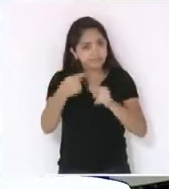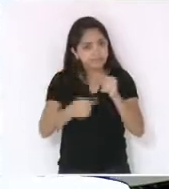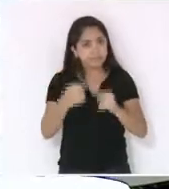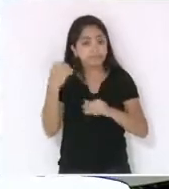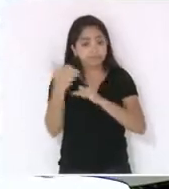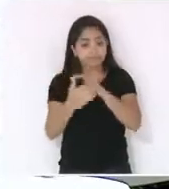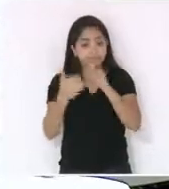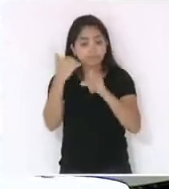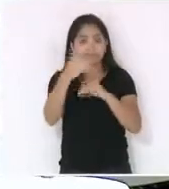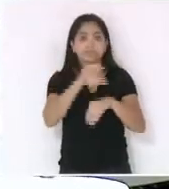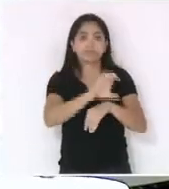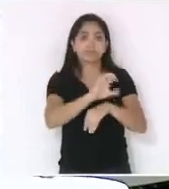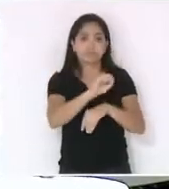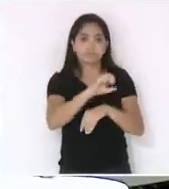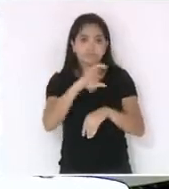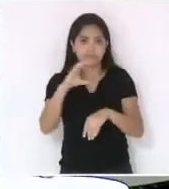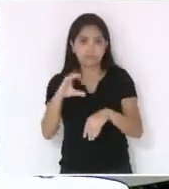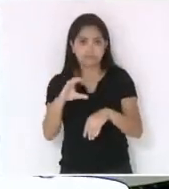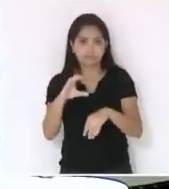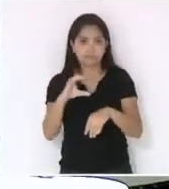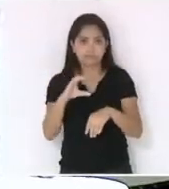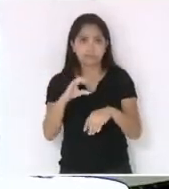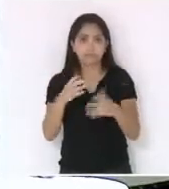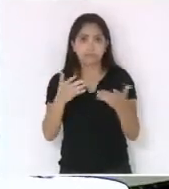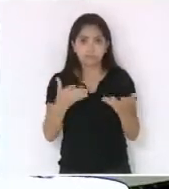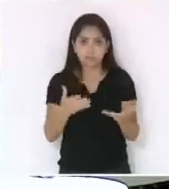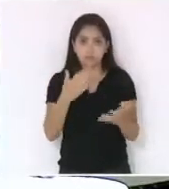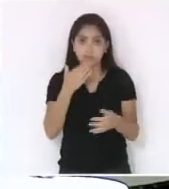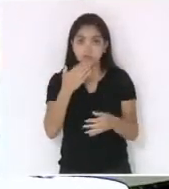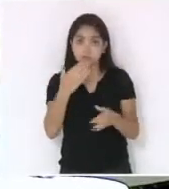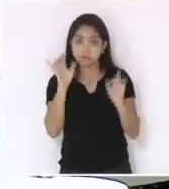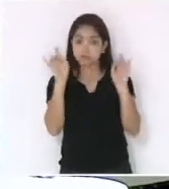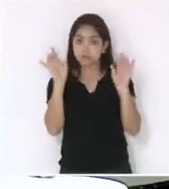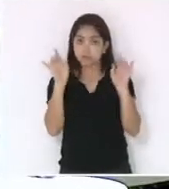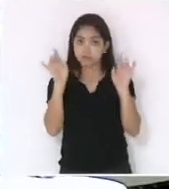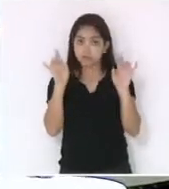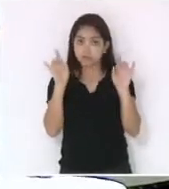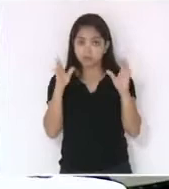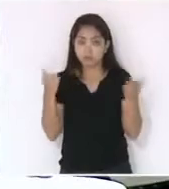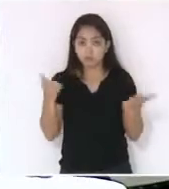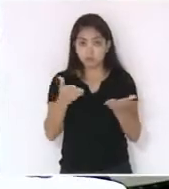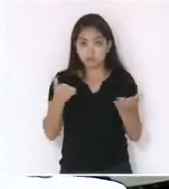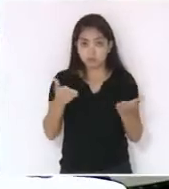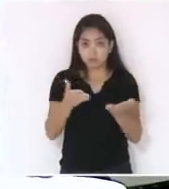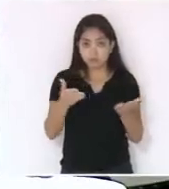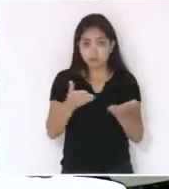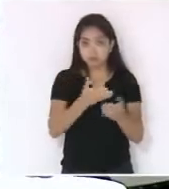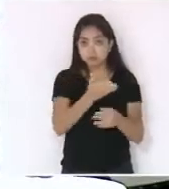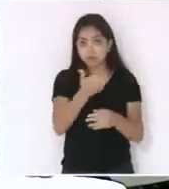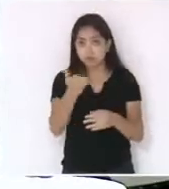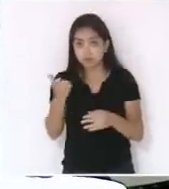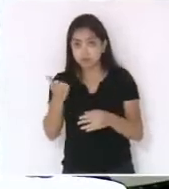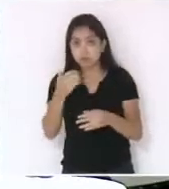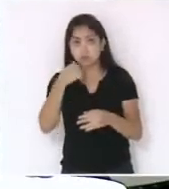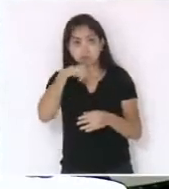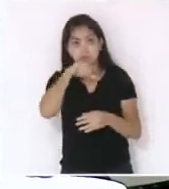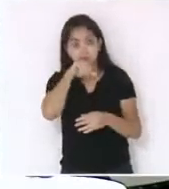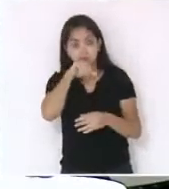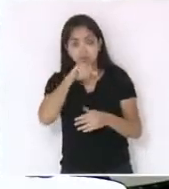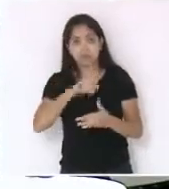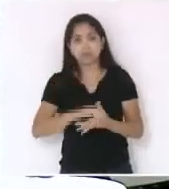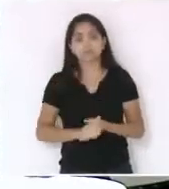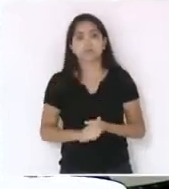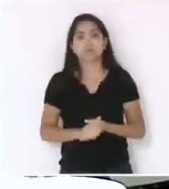pelo Estado de Santa Catarina. Esse é um pedido especial no dia de hoje por nós, Mães pela Diversidade.